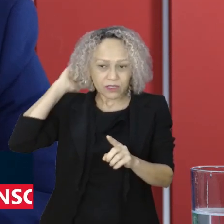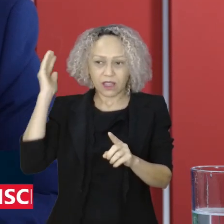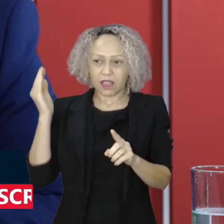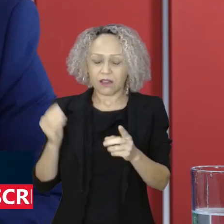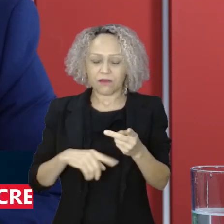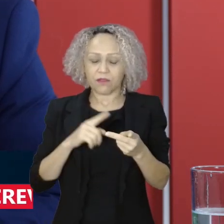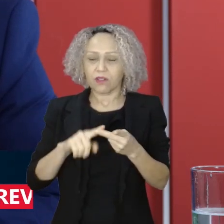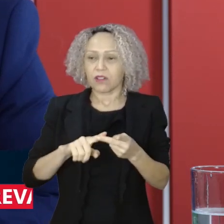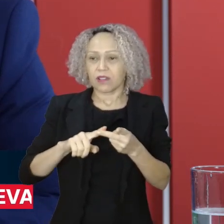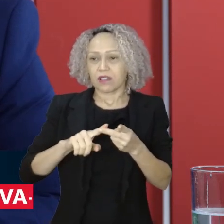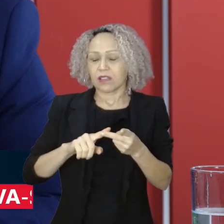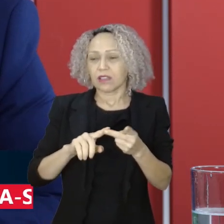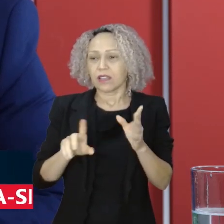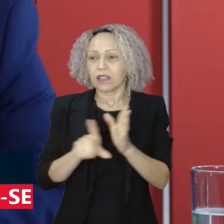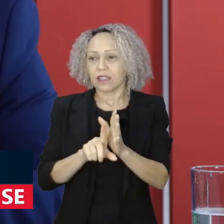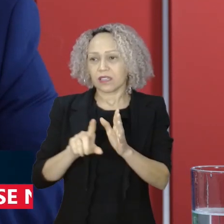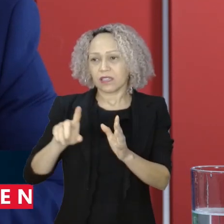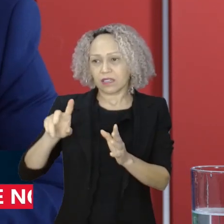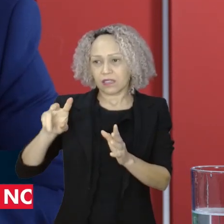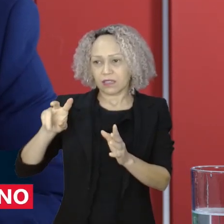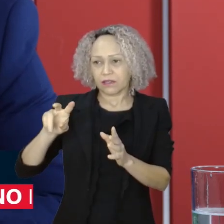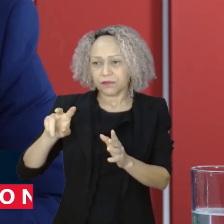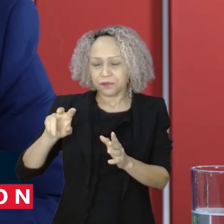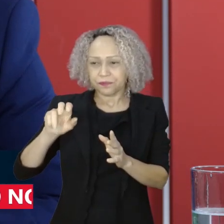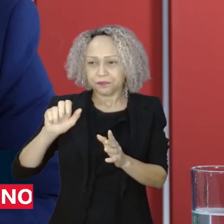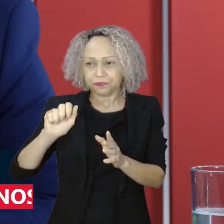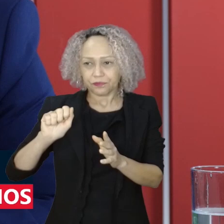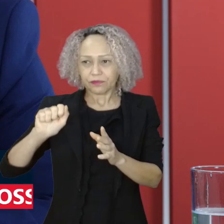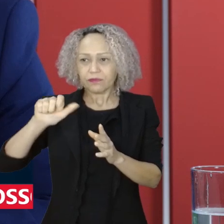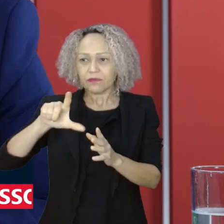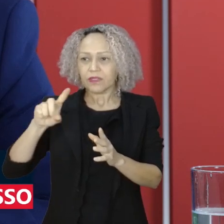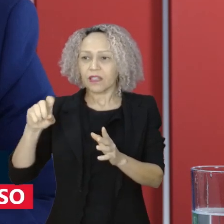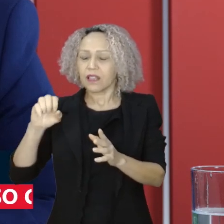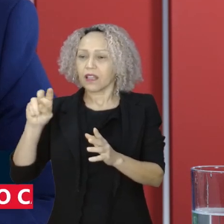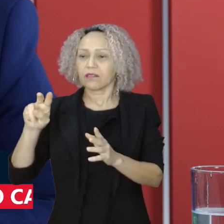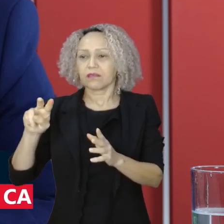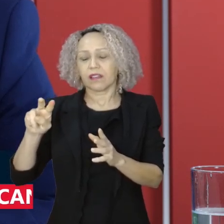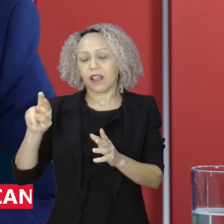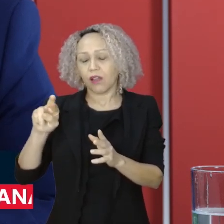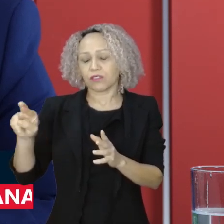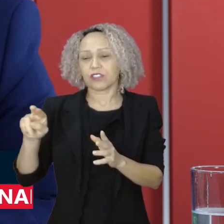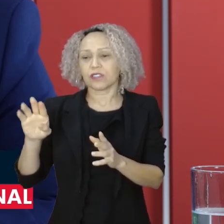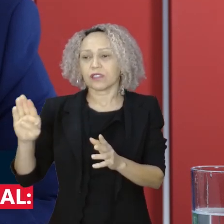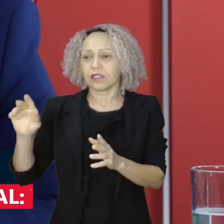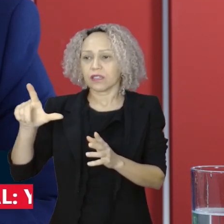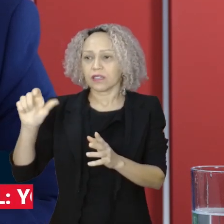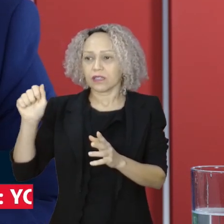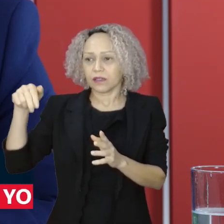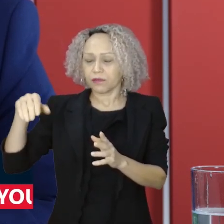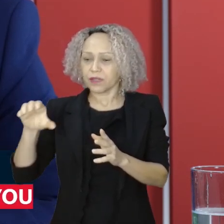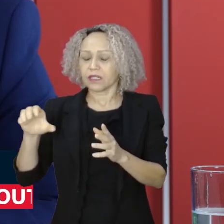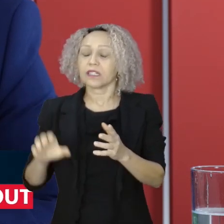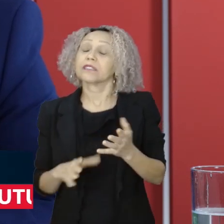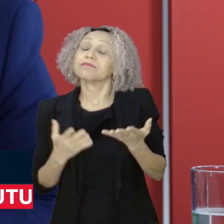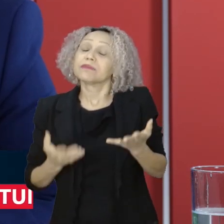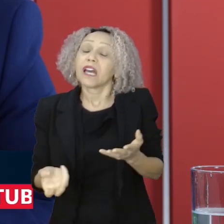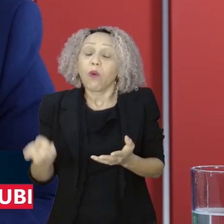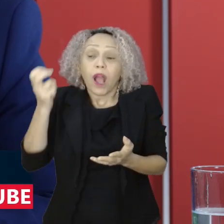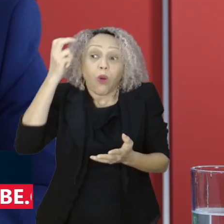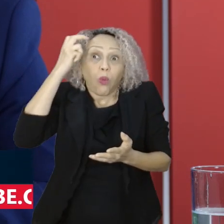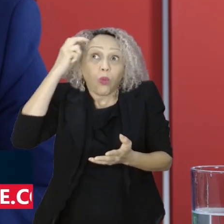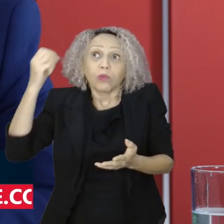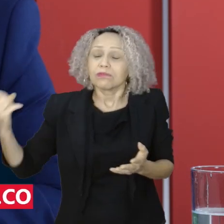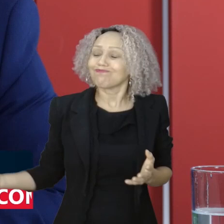executada agora no começo do segundo semestre. Muita coisa aconteceu nesses 6 meses. Então, a cultura é fundamental para o